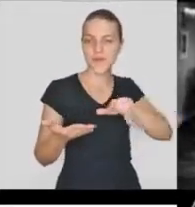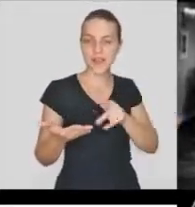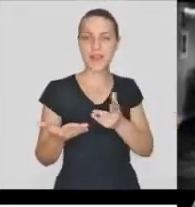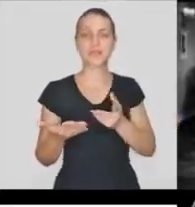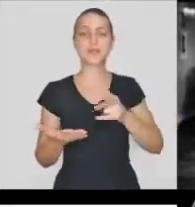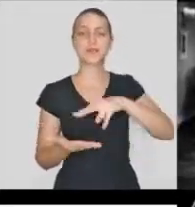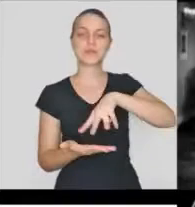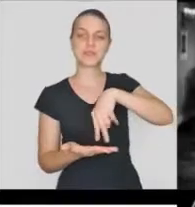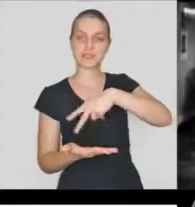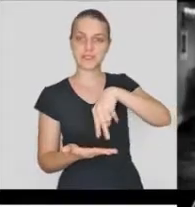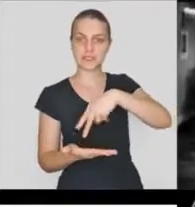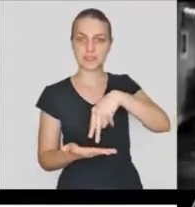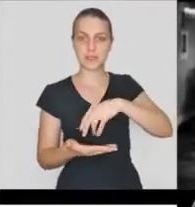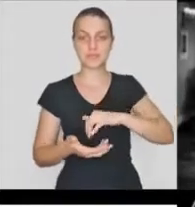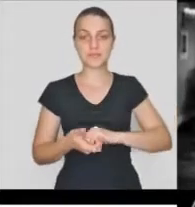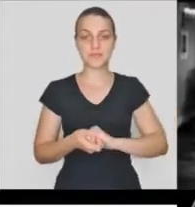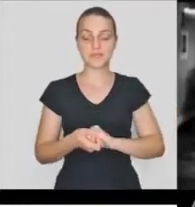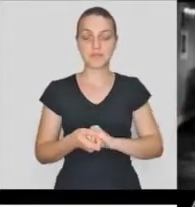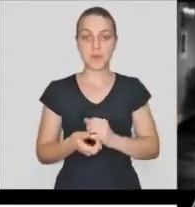de dança